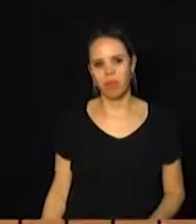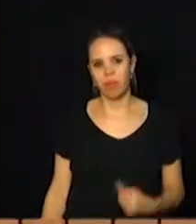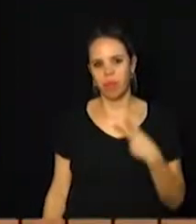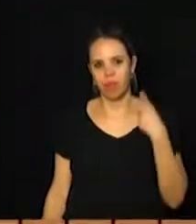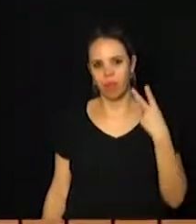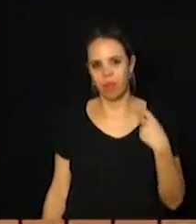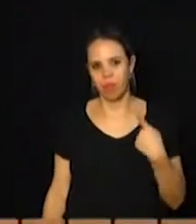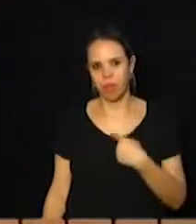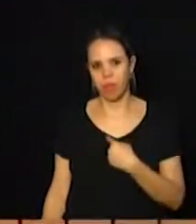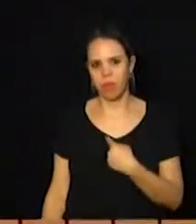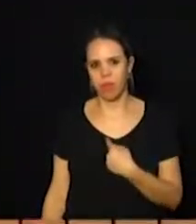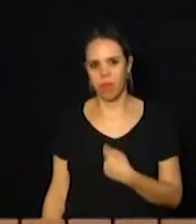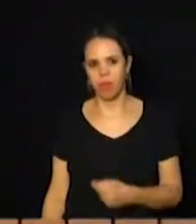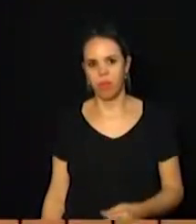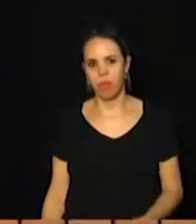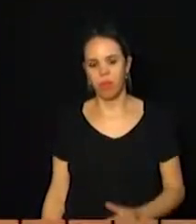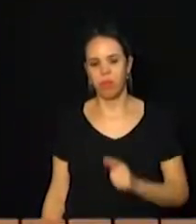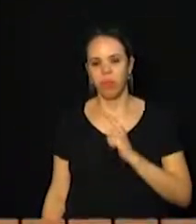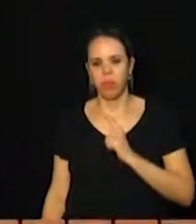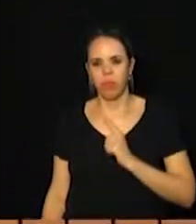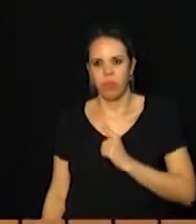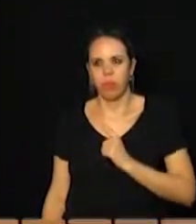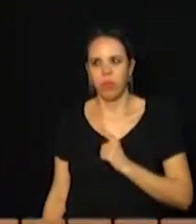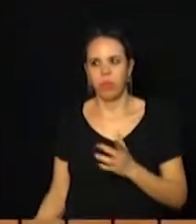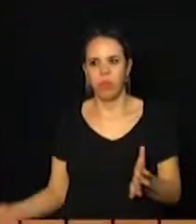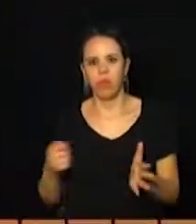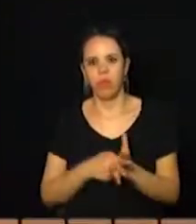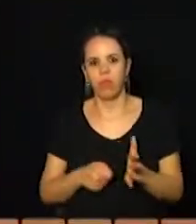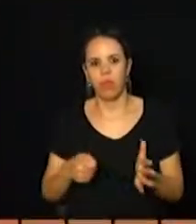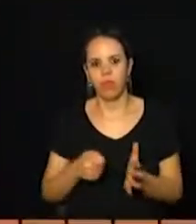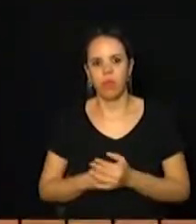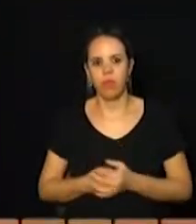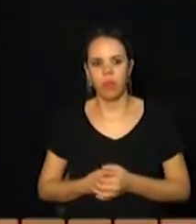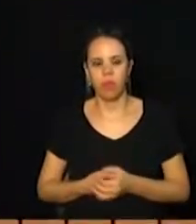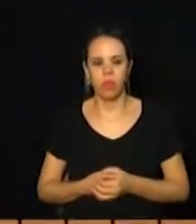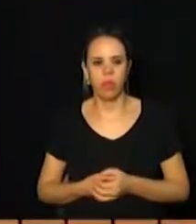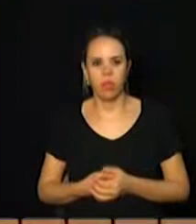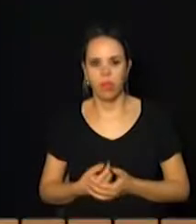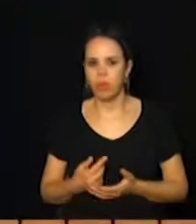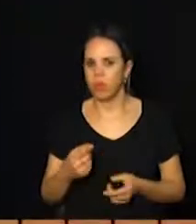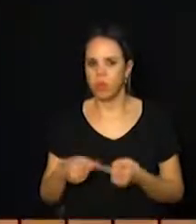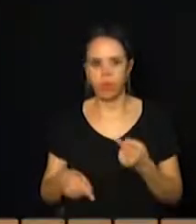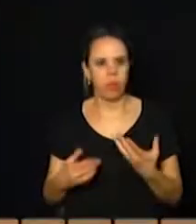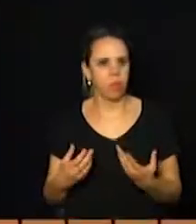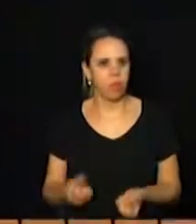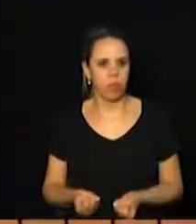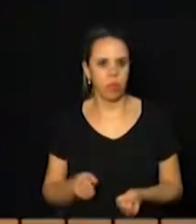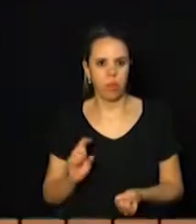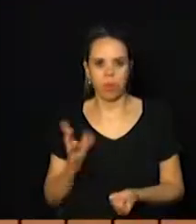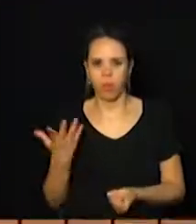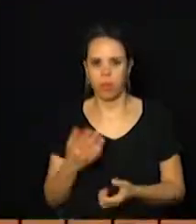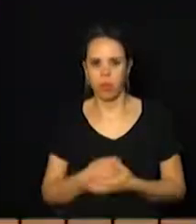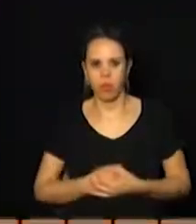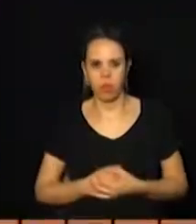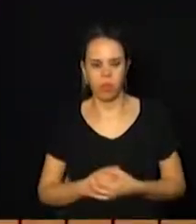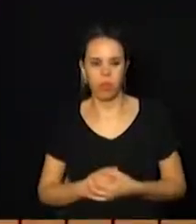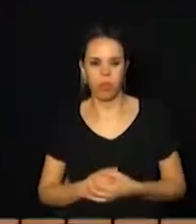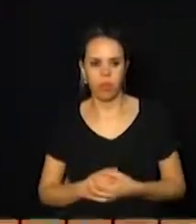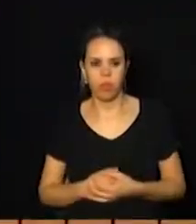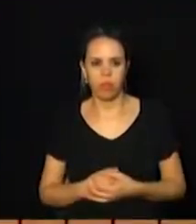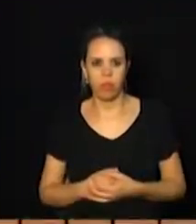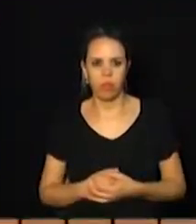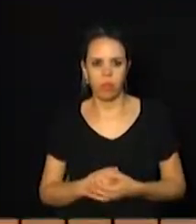vereador a gente tem que lutar certo e não deixar que isso aconteça